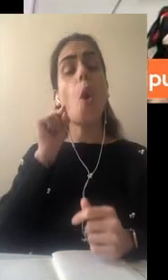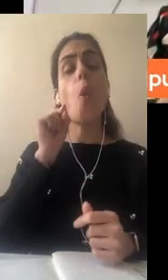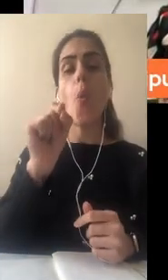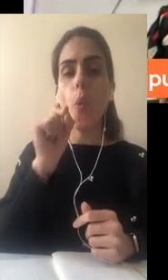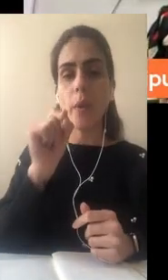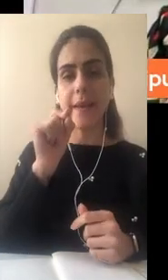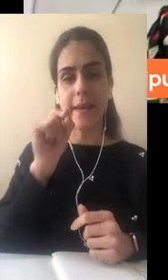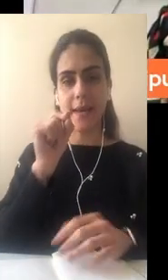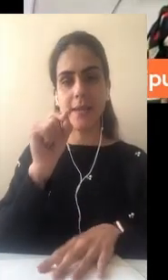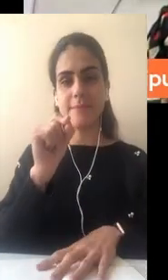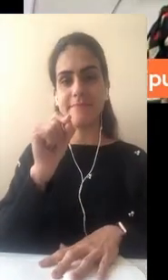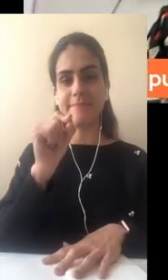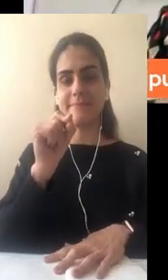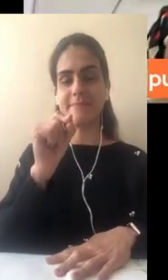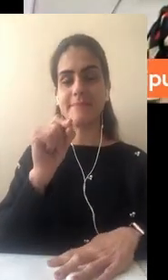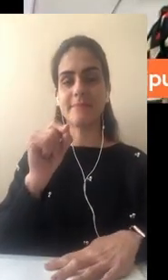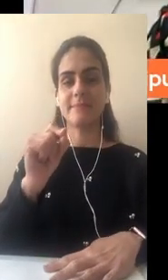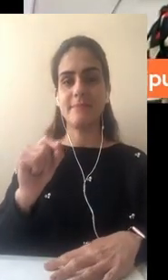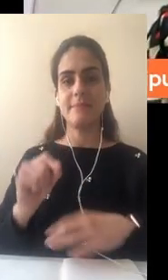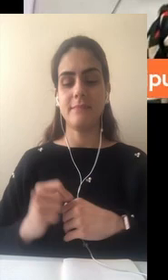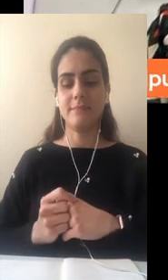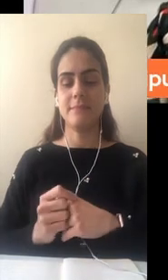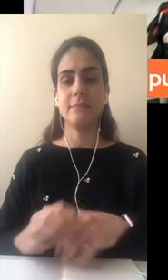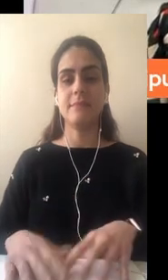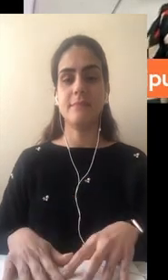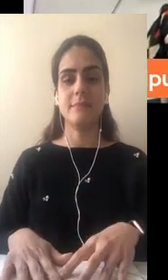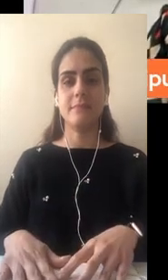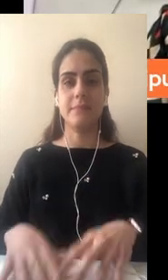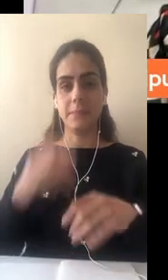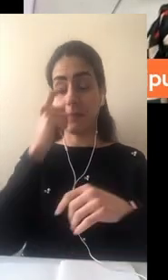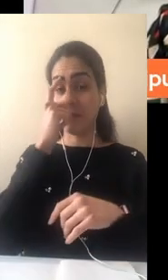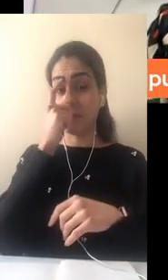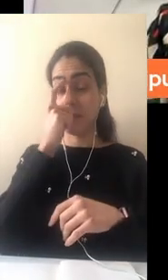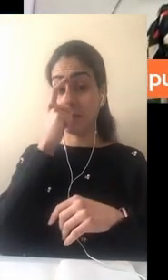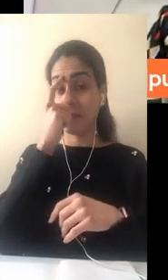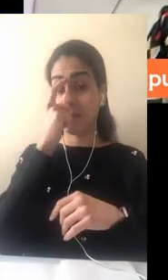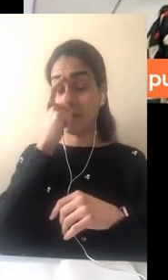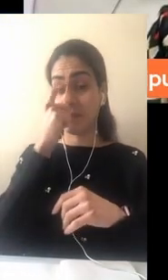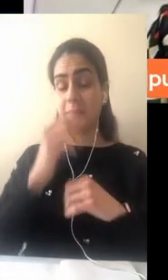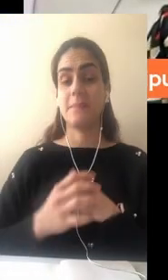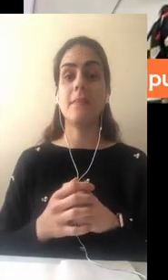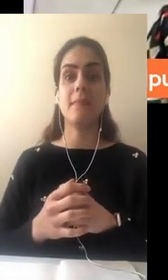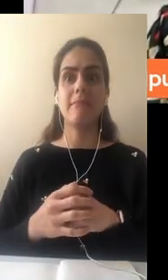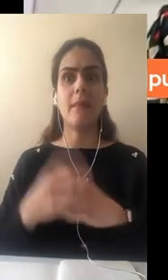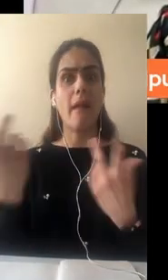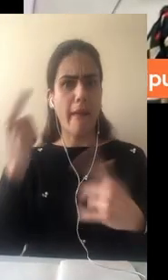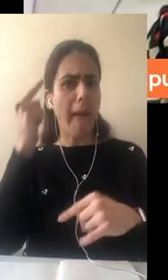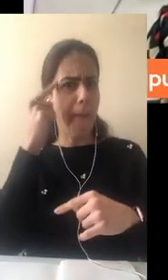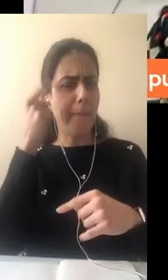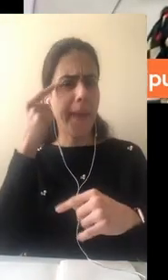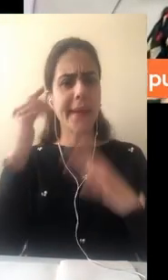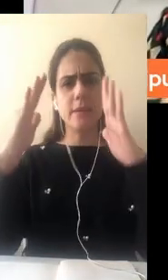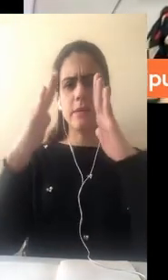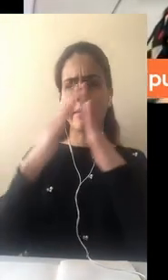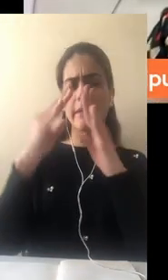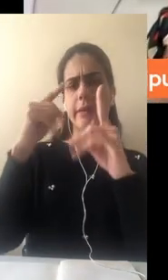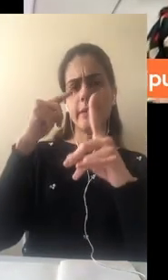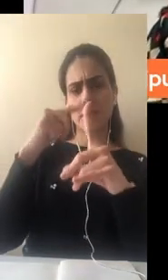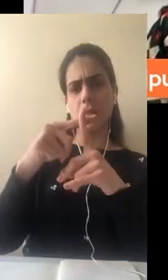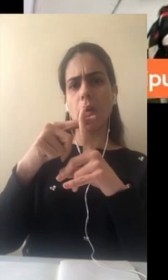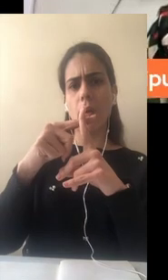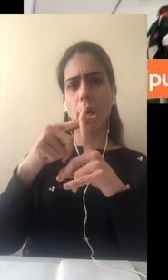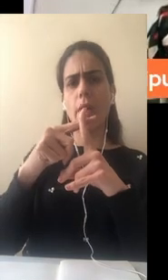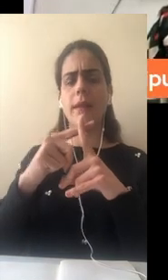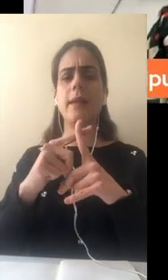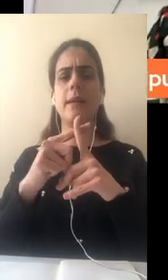como está entrando, e já entrou em todas as escolas. Eu imagino que só nas cristãs que não, né? Meu filho estuda em uma escola cristã,